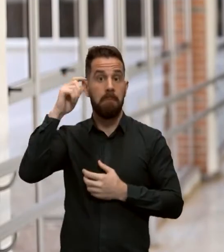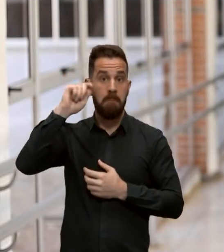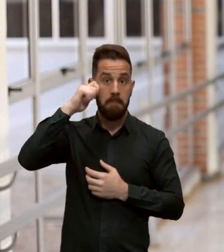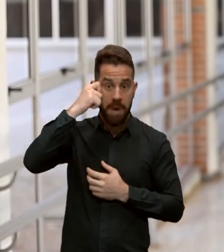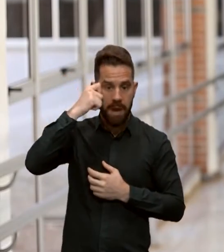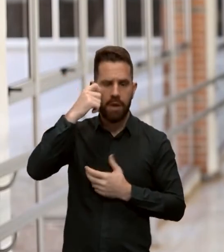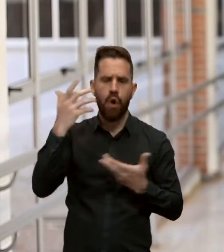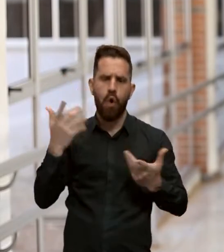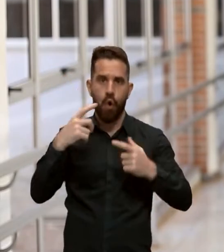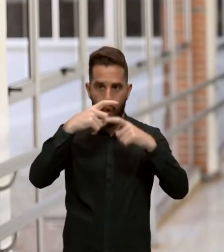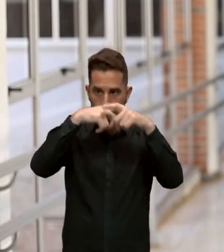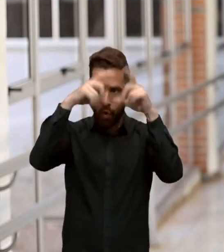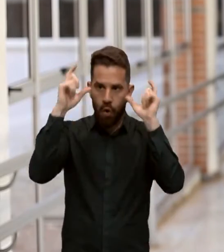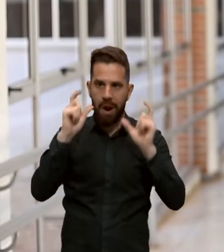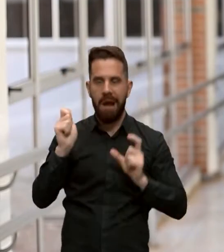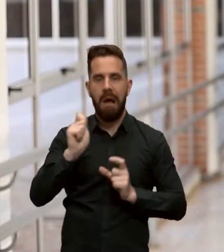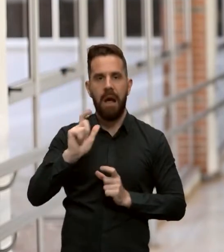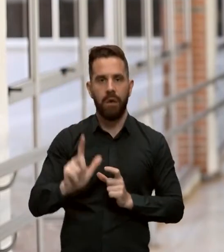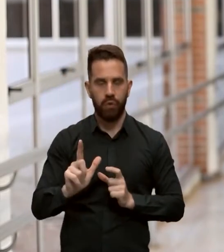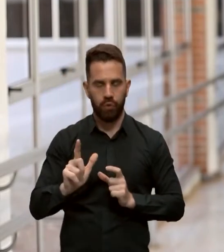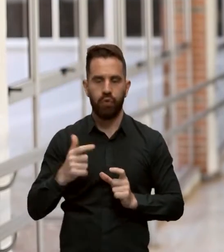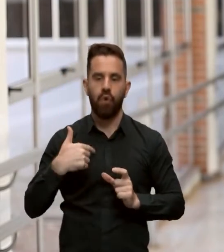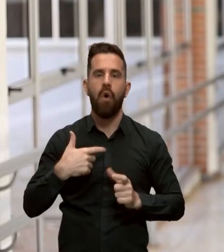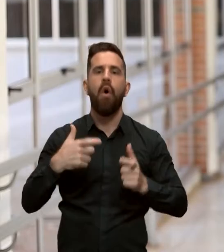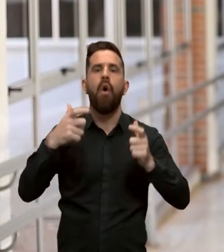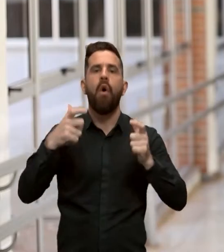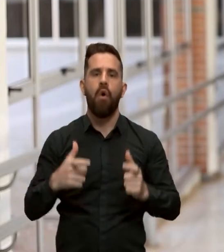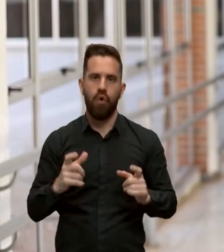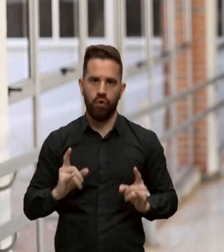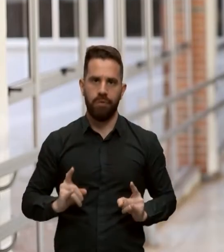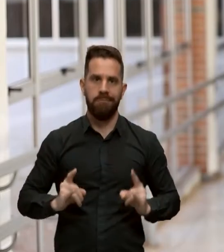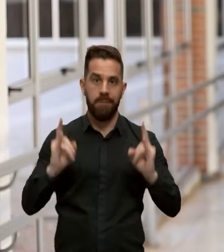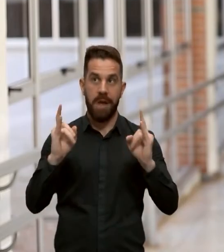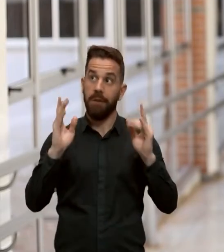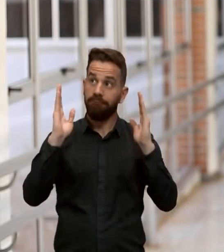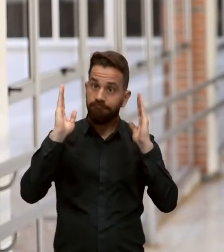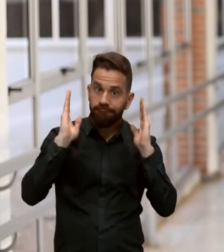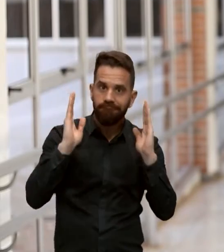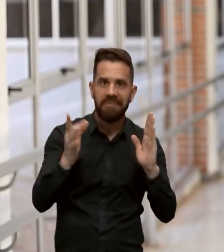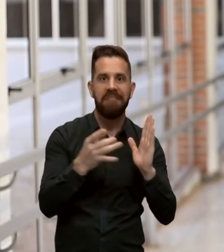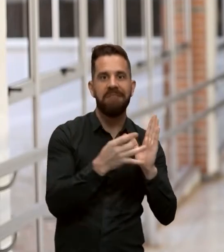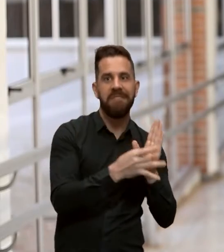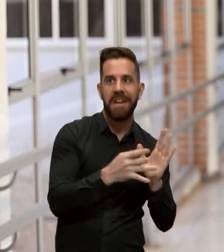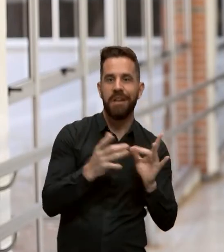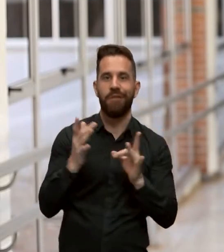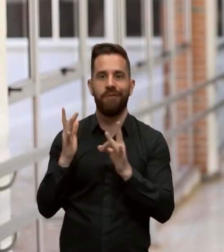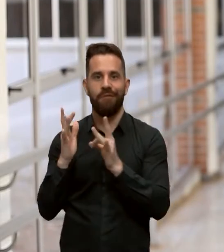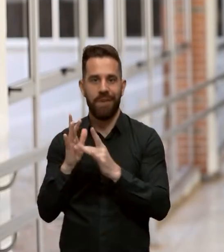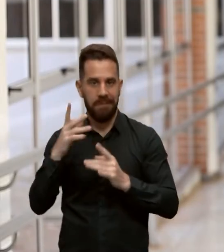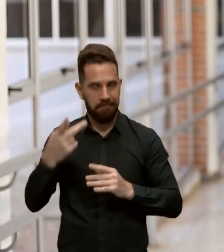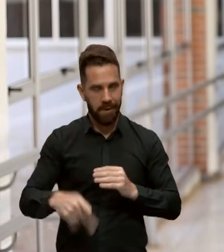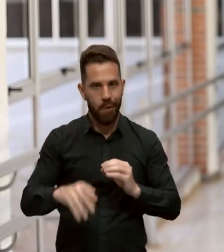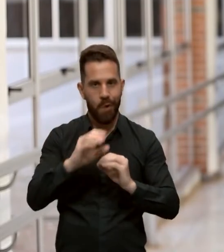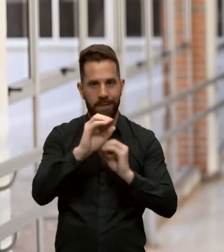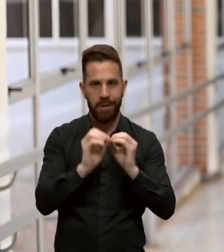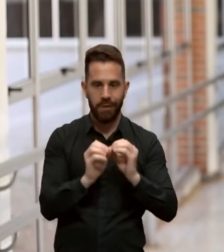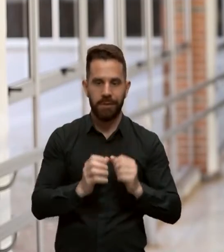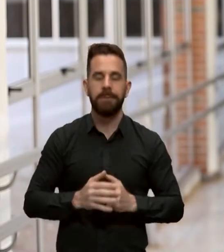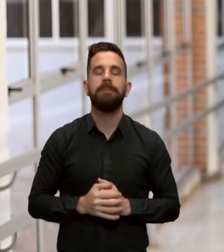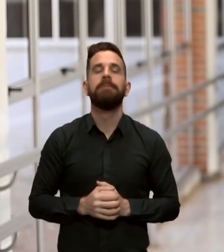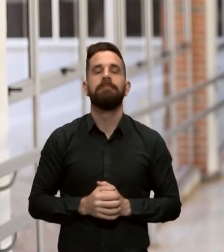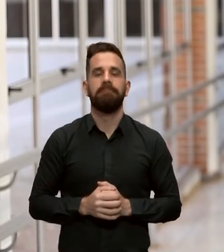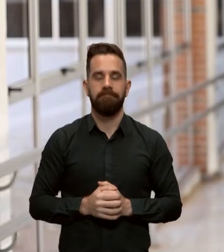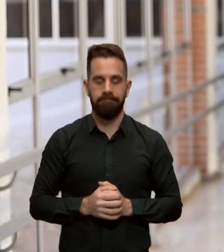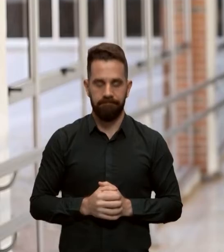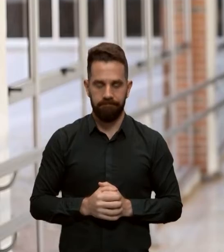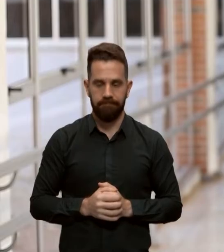hoje eu uso uma bandana azul. Estou em um corredor de um prédio da UFG com janelas de vidro dos dois lados.